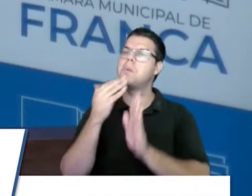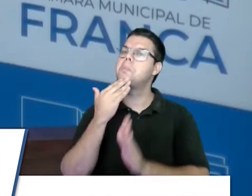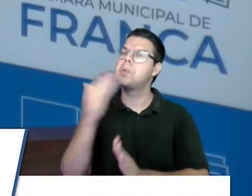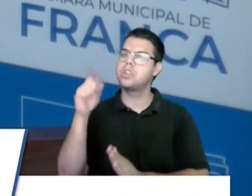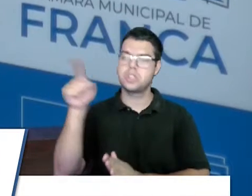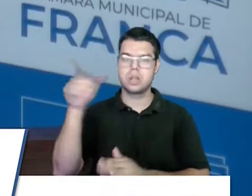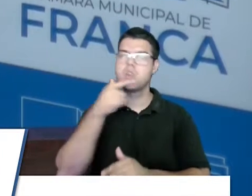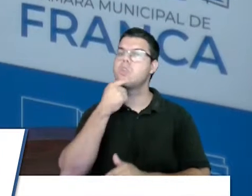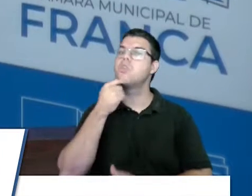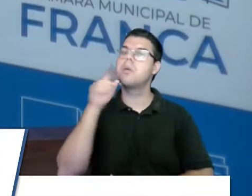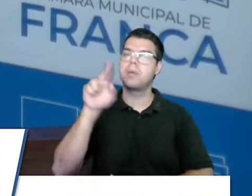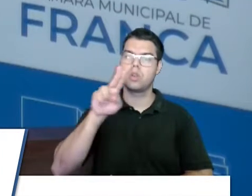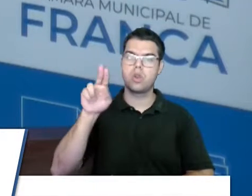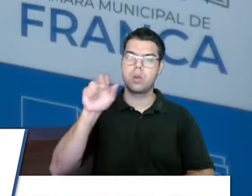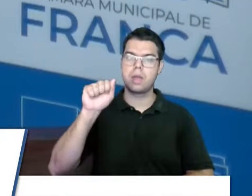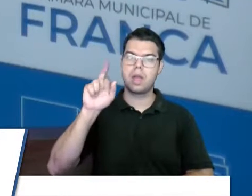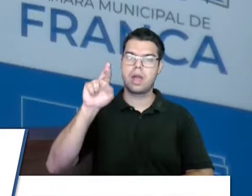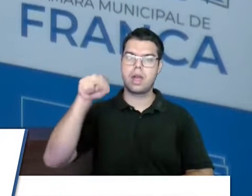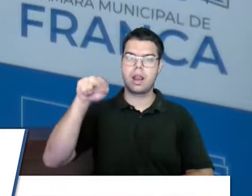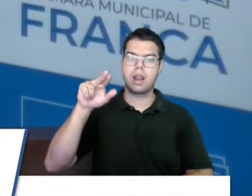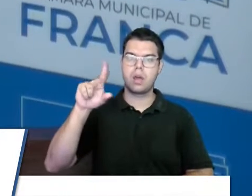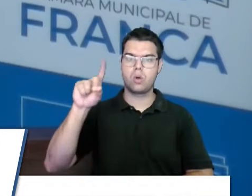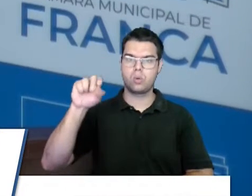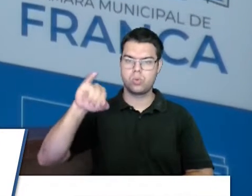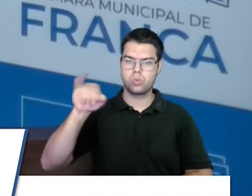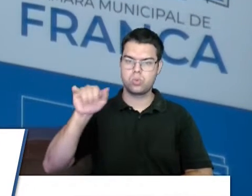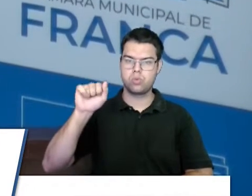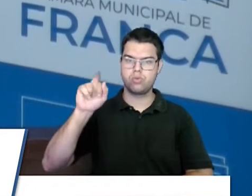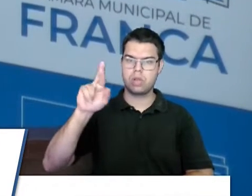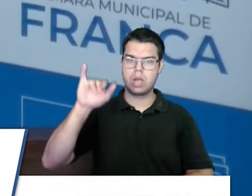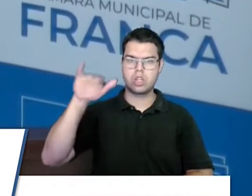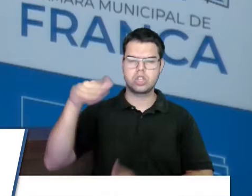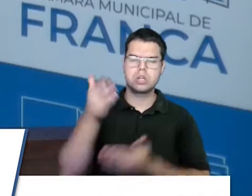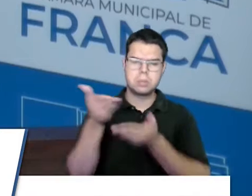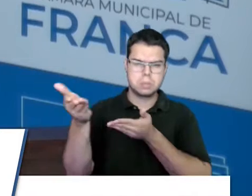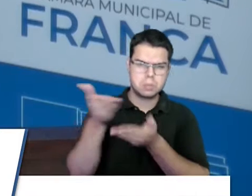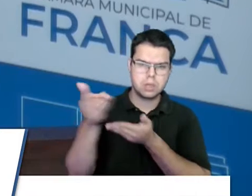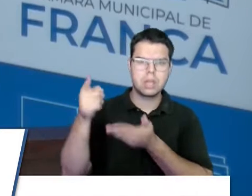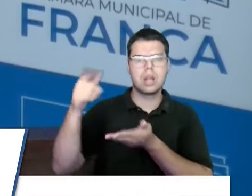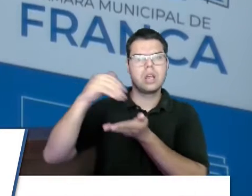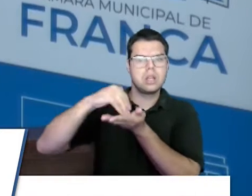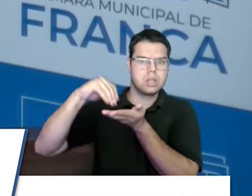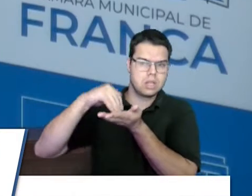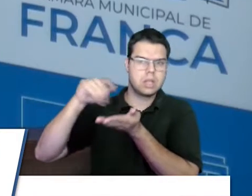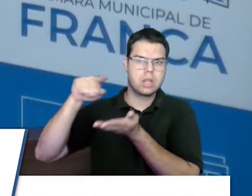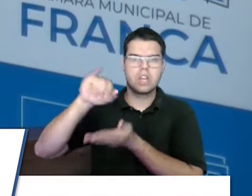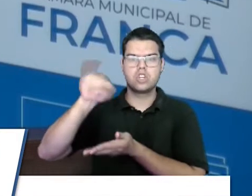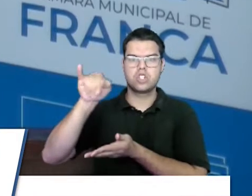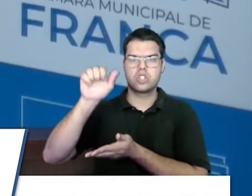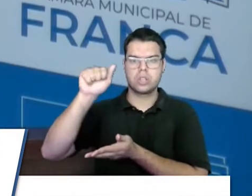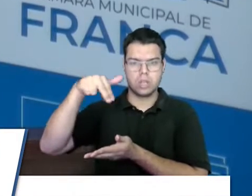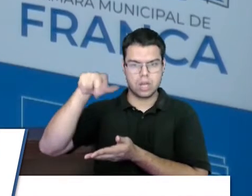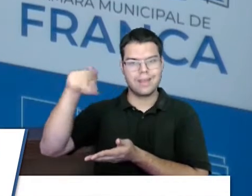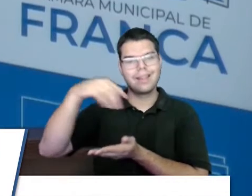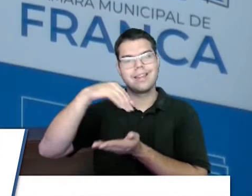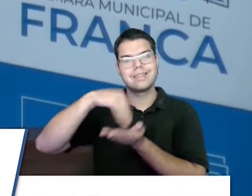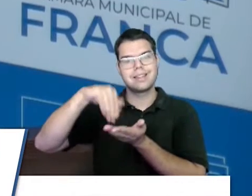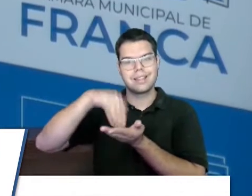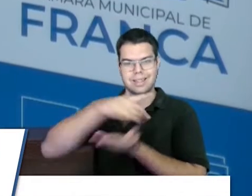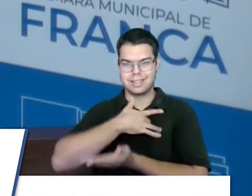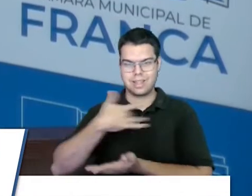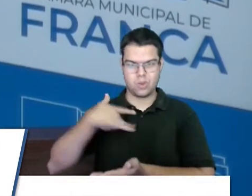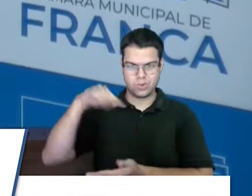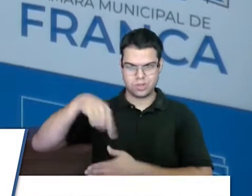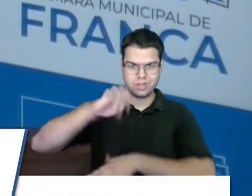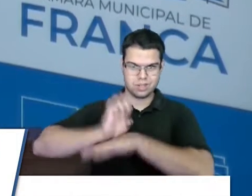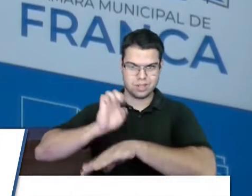intermediar junto ao secretário Jean Gorenstein, secretário de Saúde do Estado, para que fosse feita